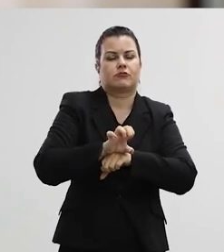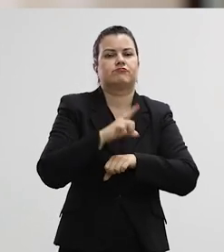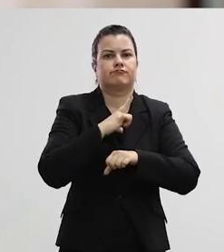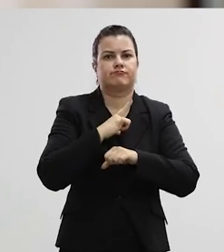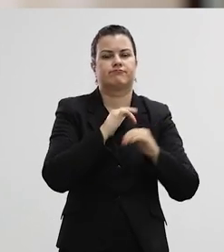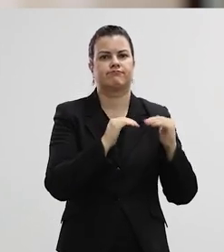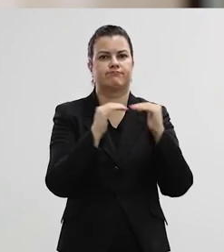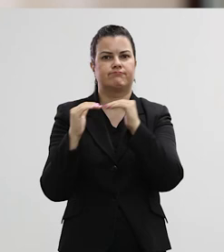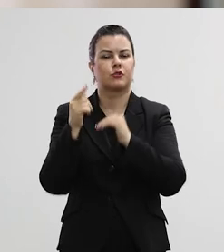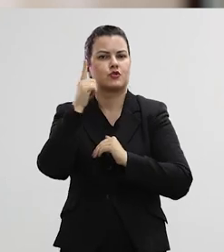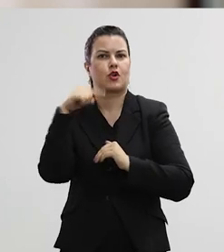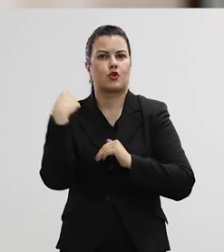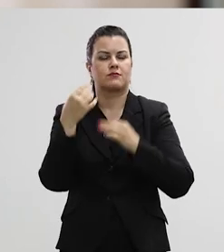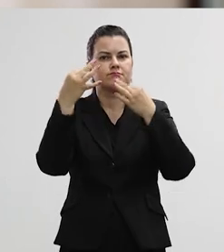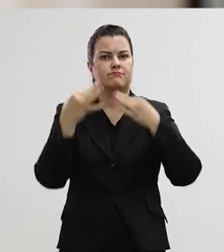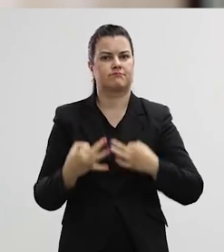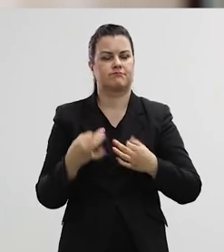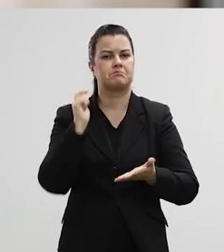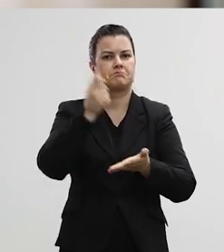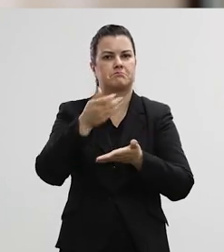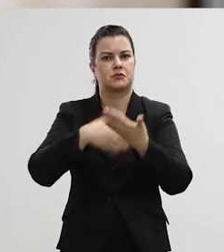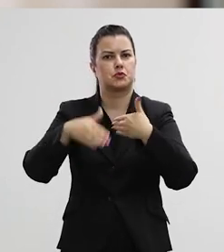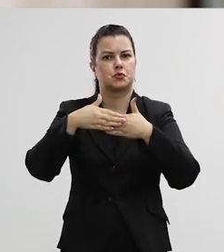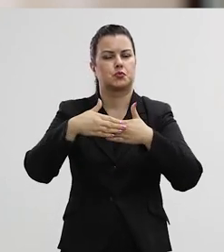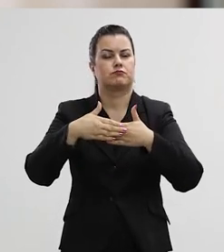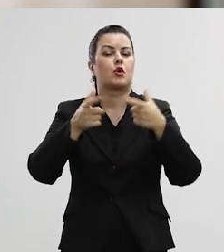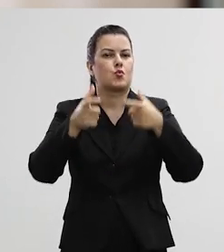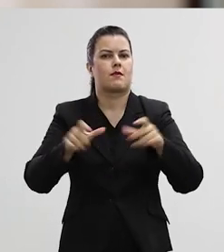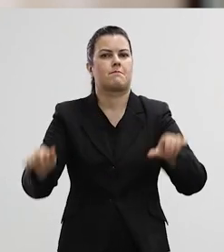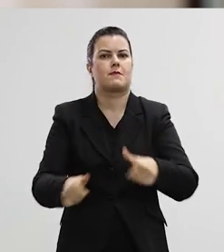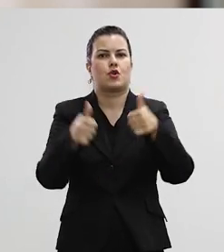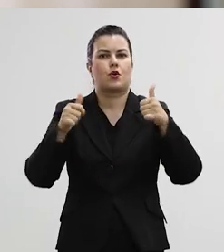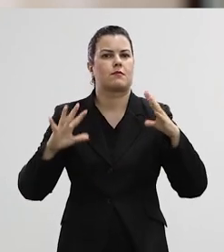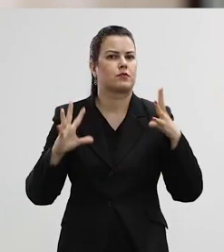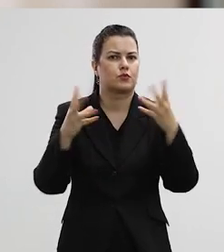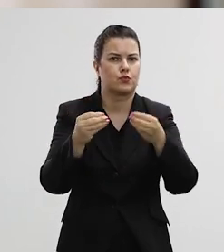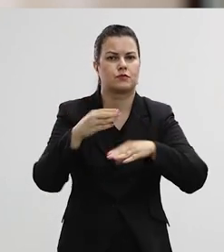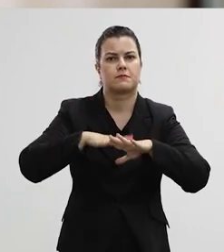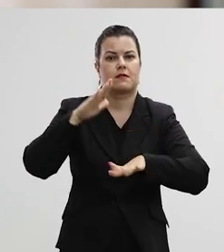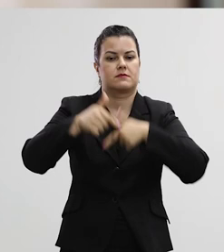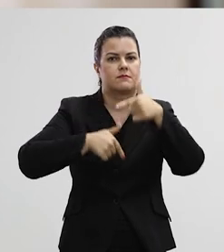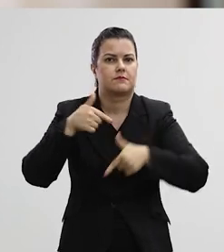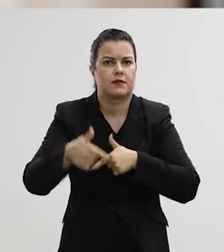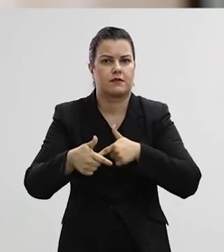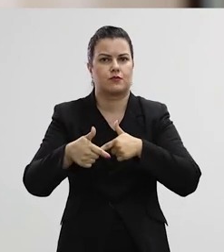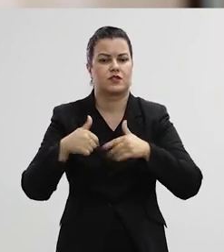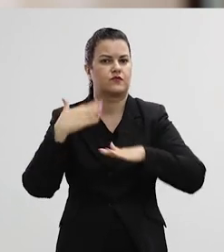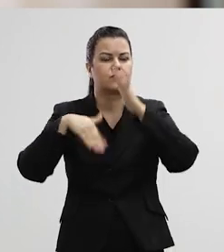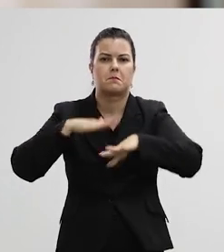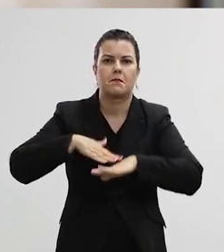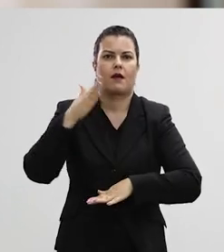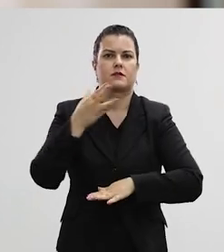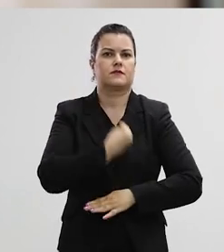para tornar o Rio Grande do Sul o estado Que honra os seus compromissos e as essências um lugar melhor para todos com mais